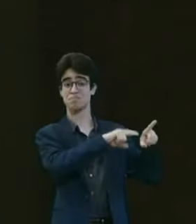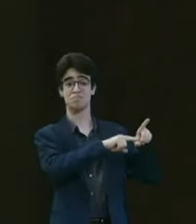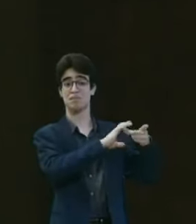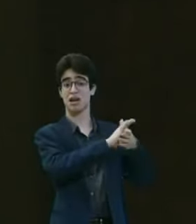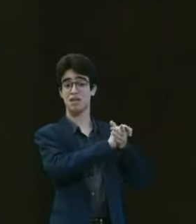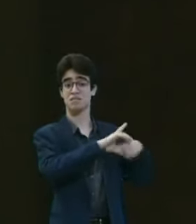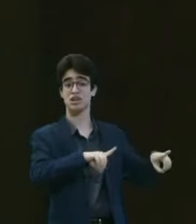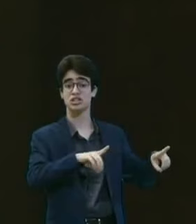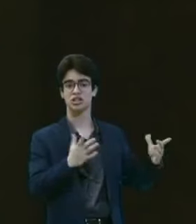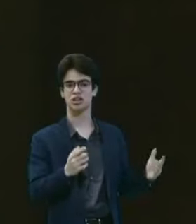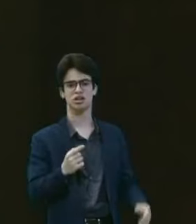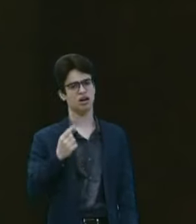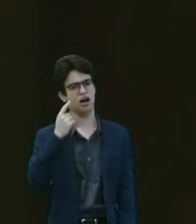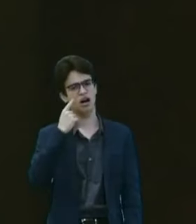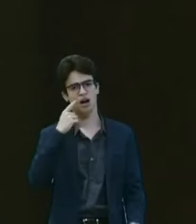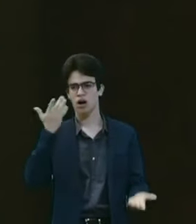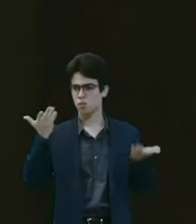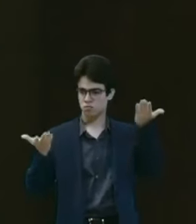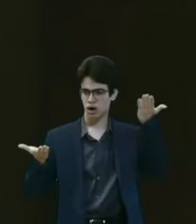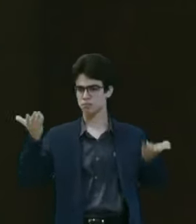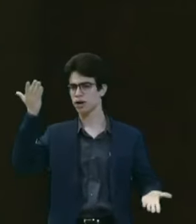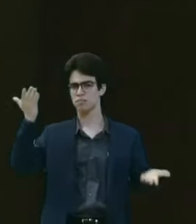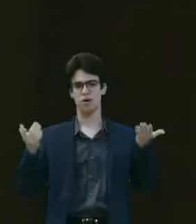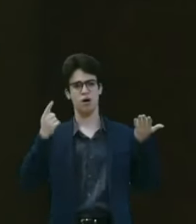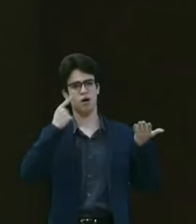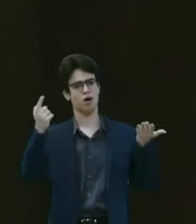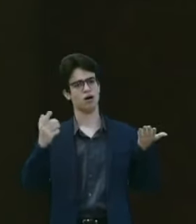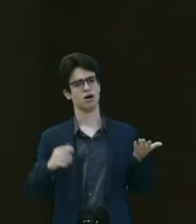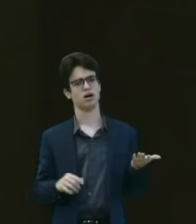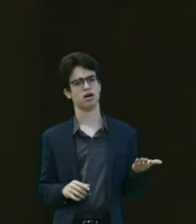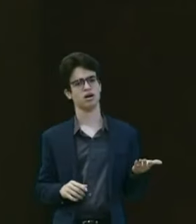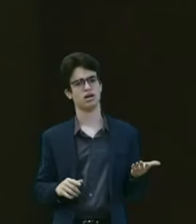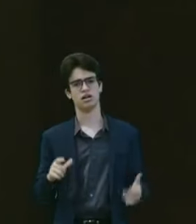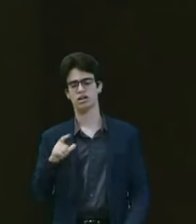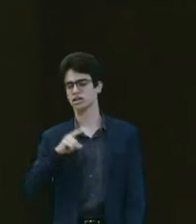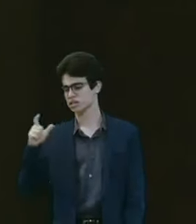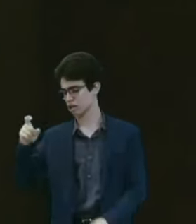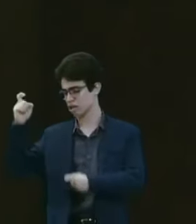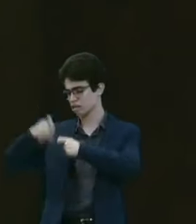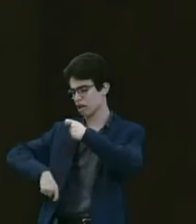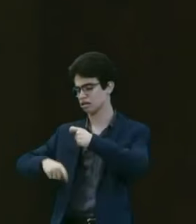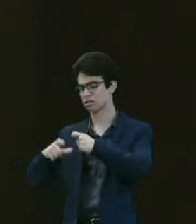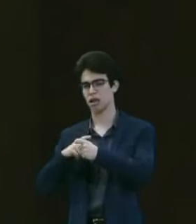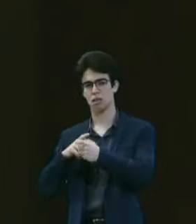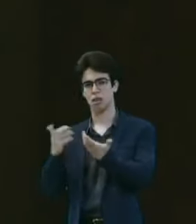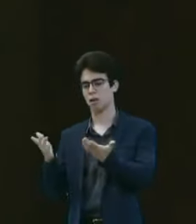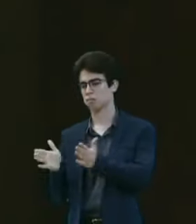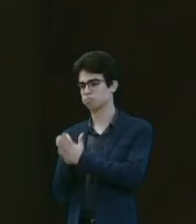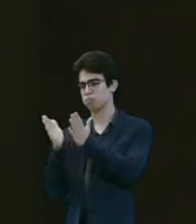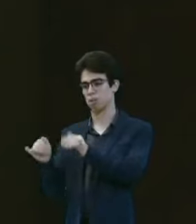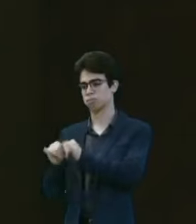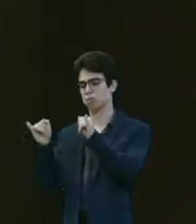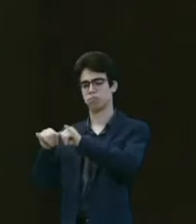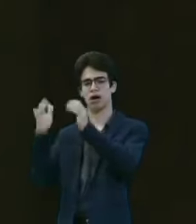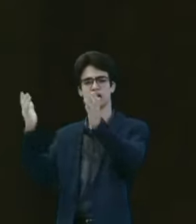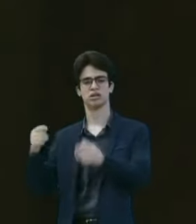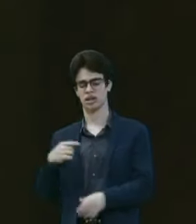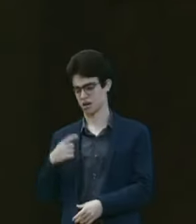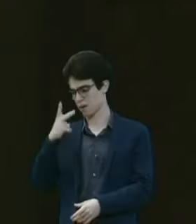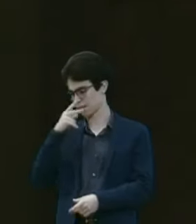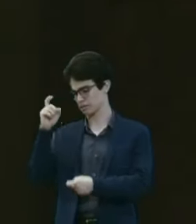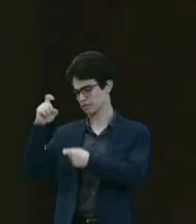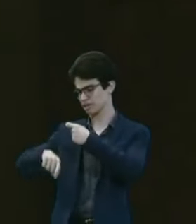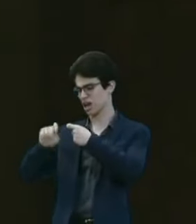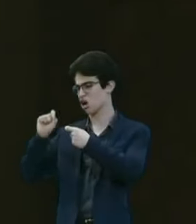Olha a nossa balança de valores. A banalização do sexo. As pessoas não veem o sexo como